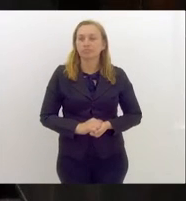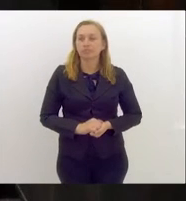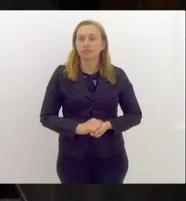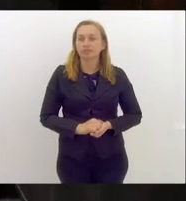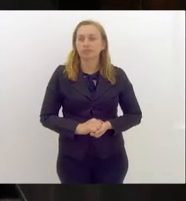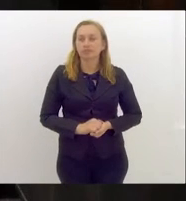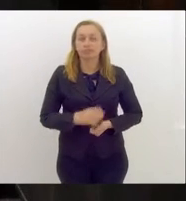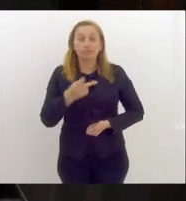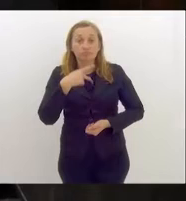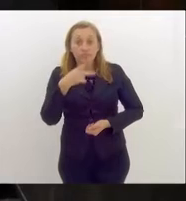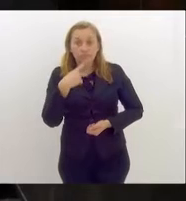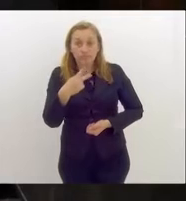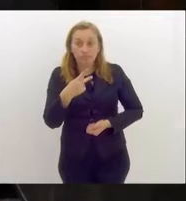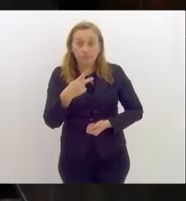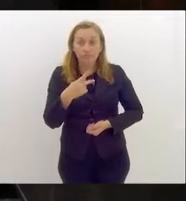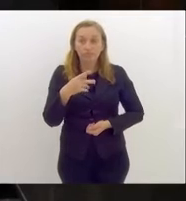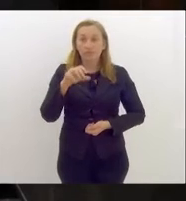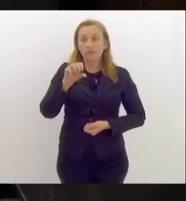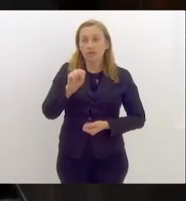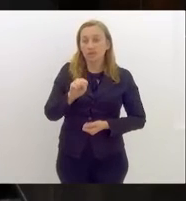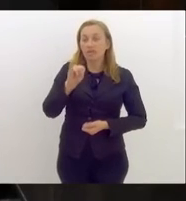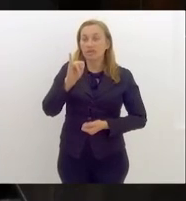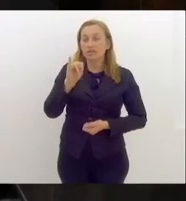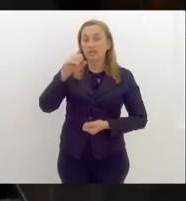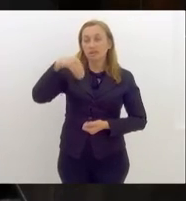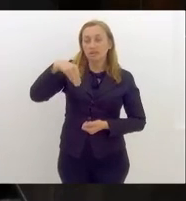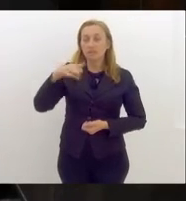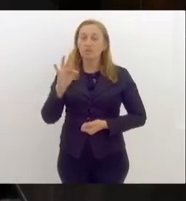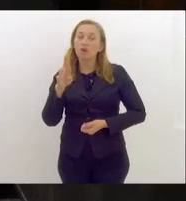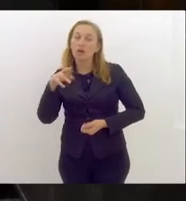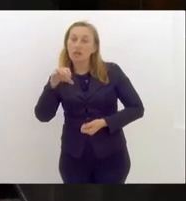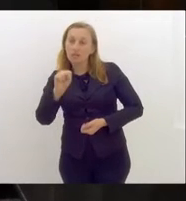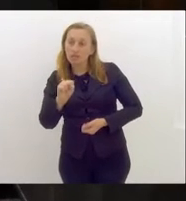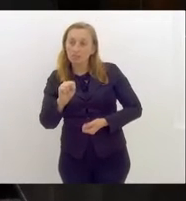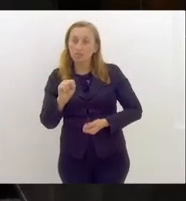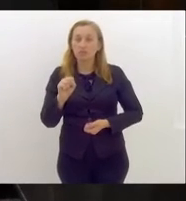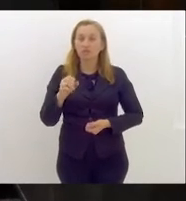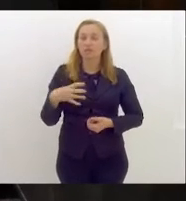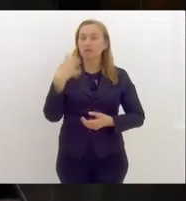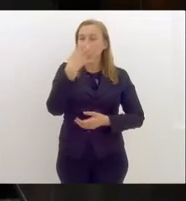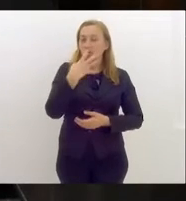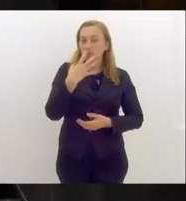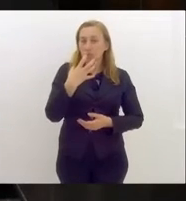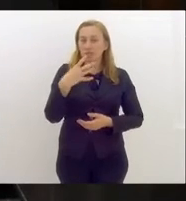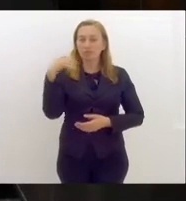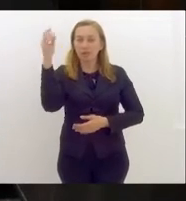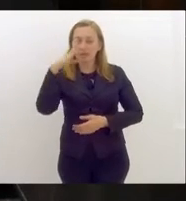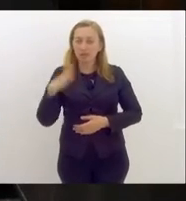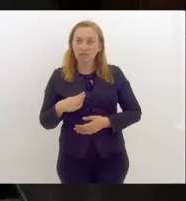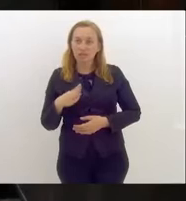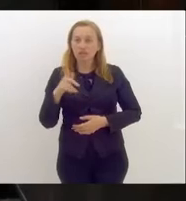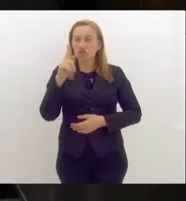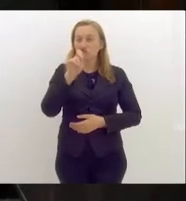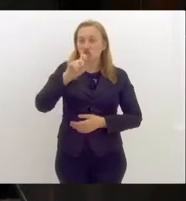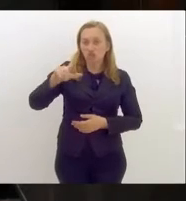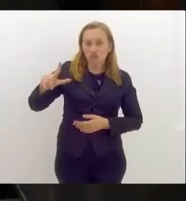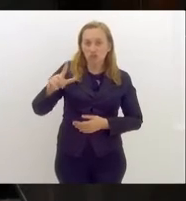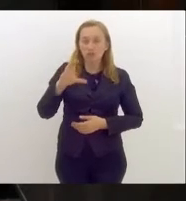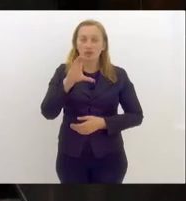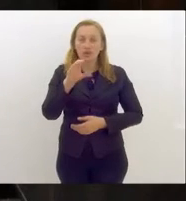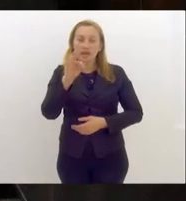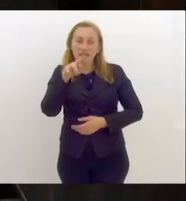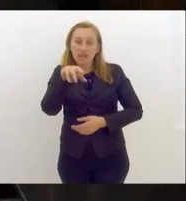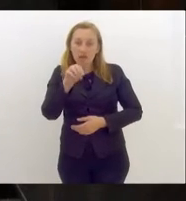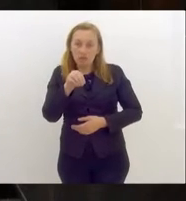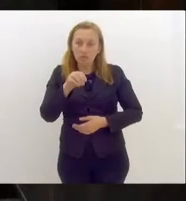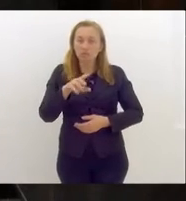se falar sobre o simbolismo da música popular brasileira falar de Gil falar de Caetano